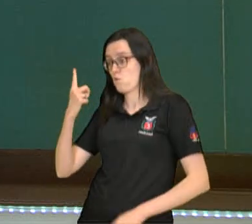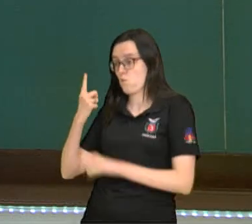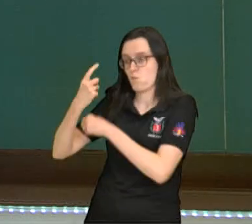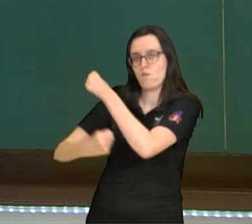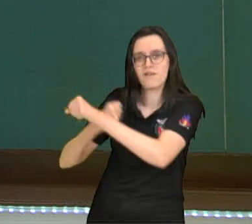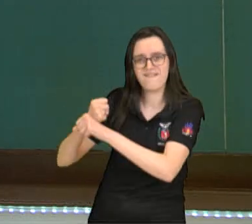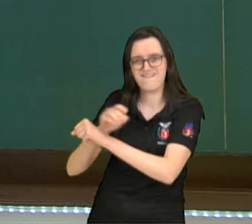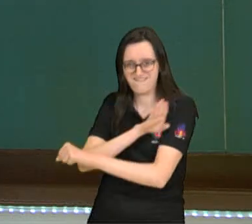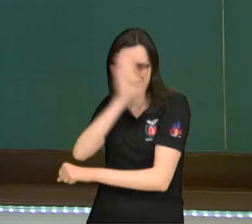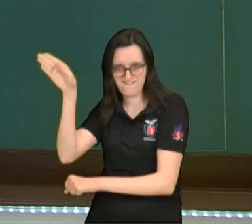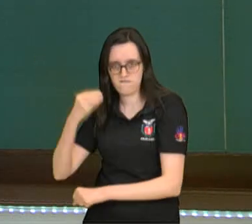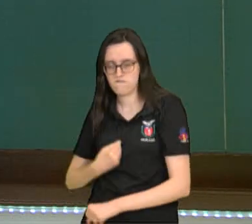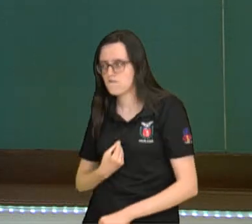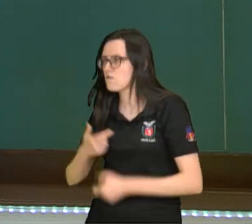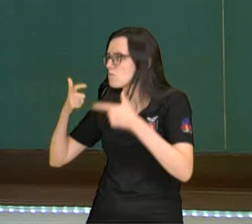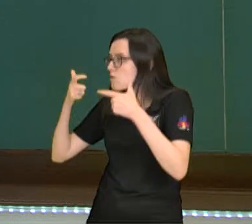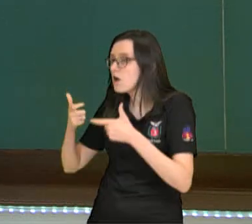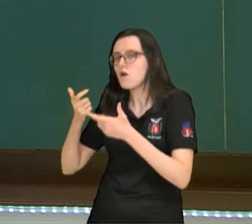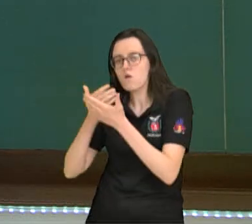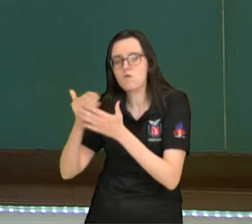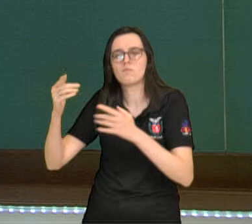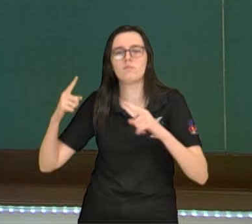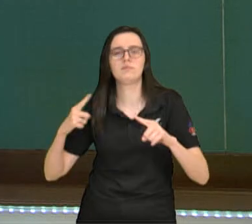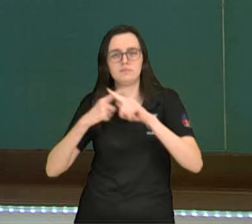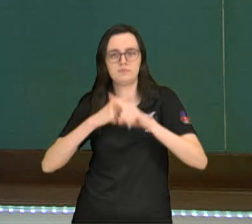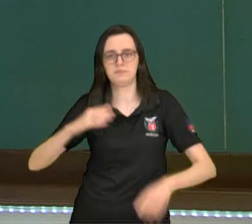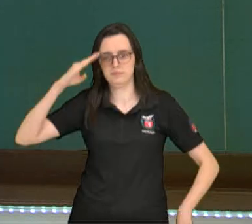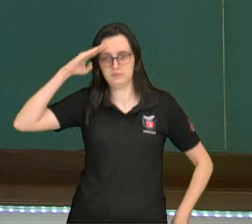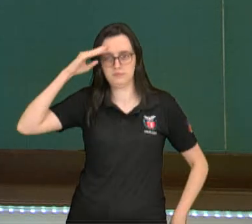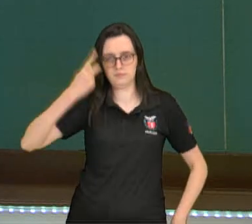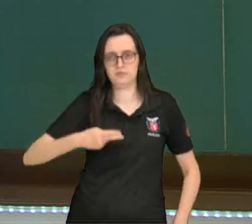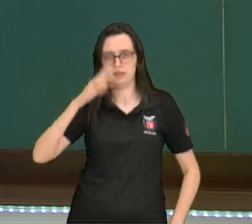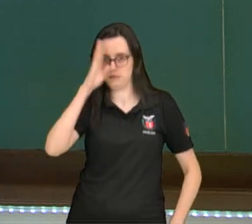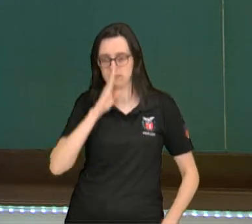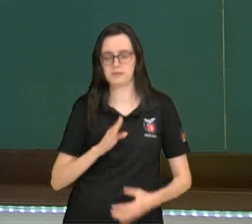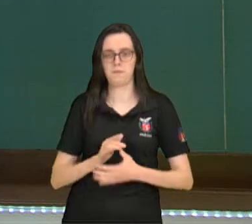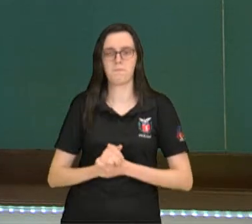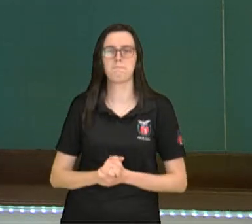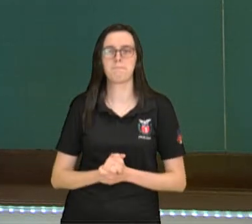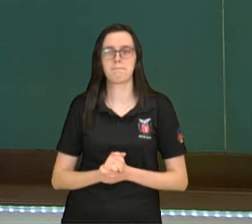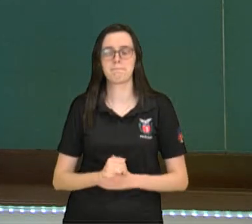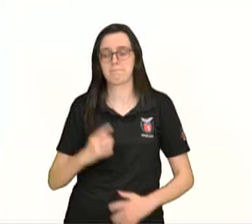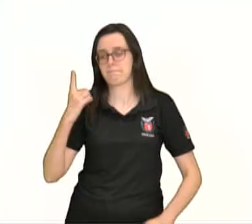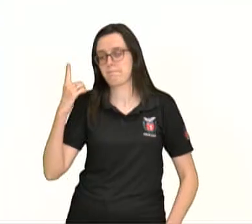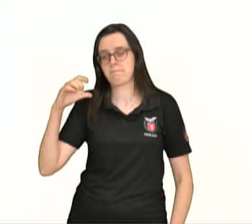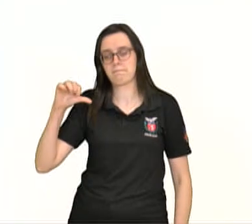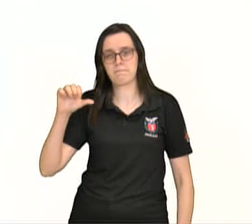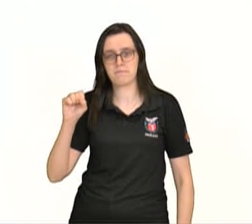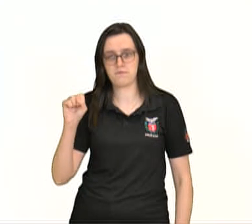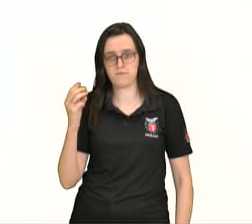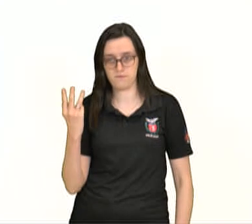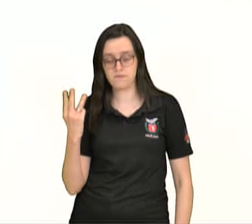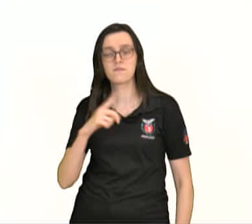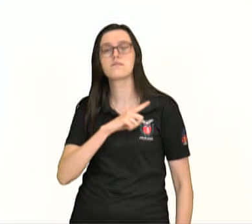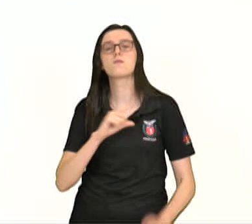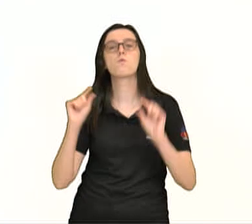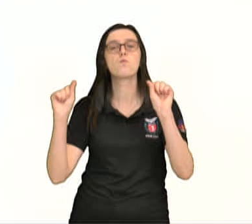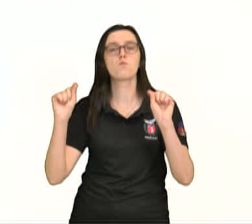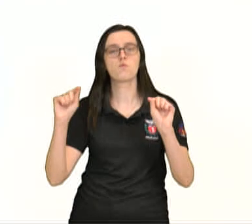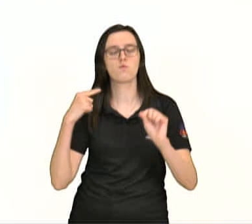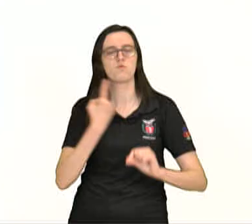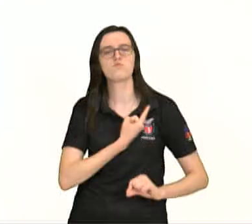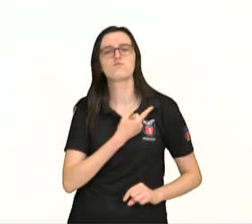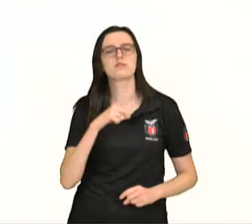observação, a gente já teve as primeiras competições militares aqui no Brasil. E em 83, a gente teve aqui